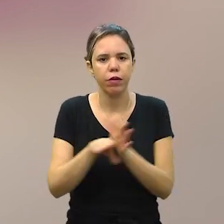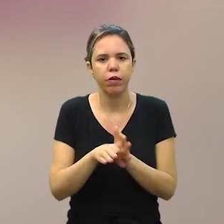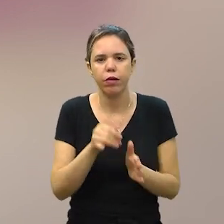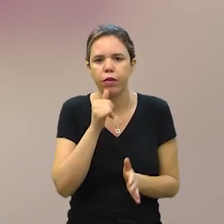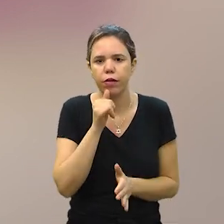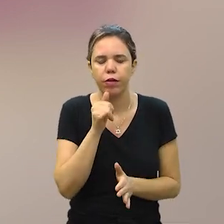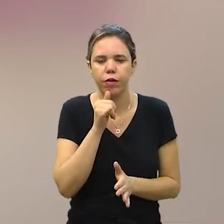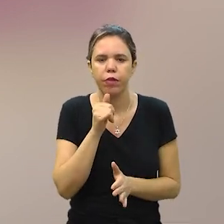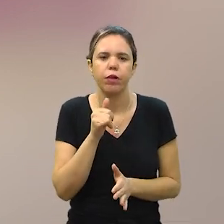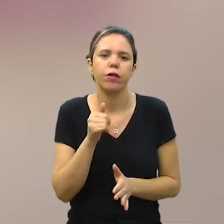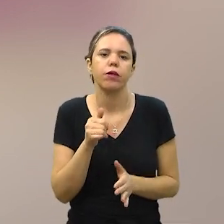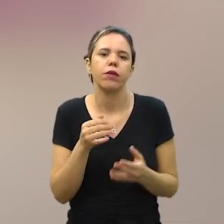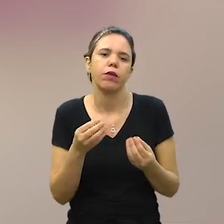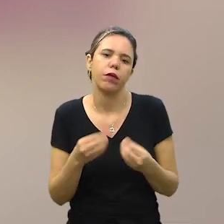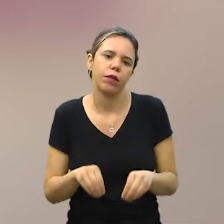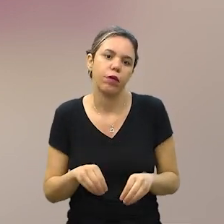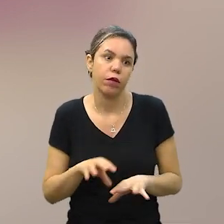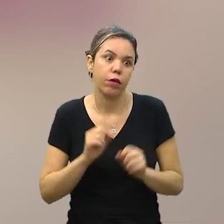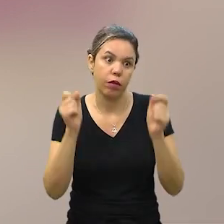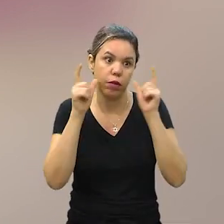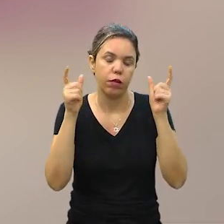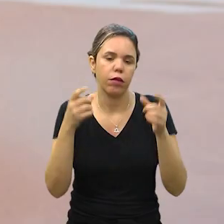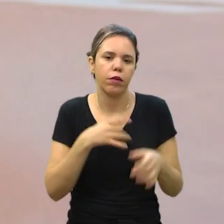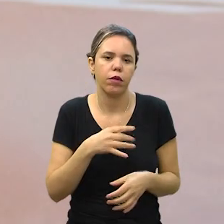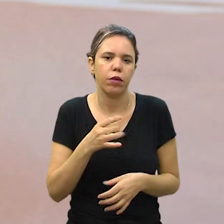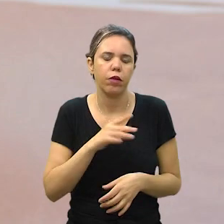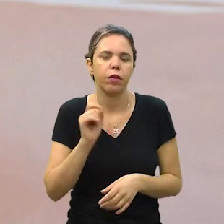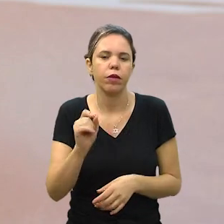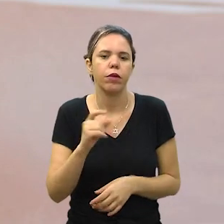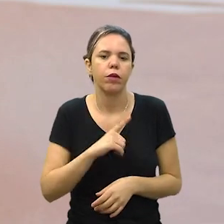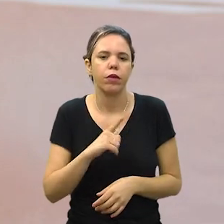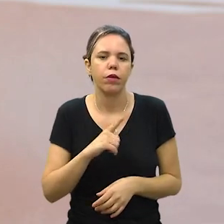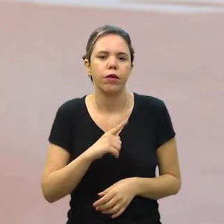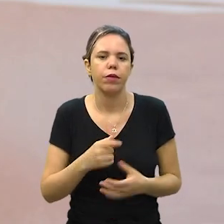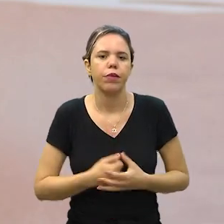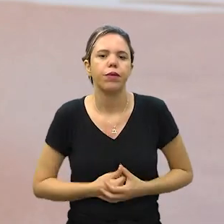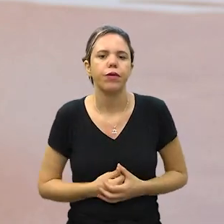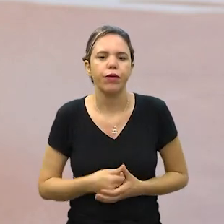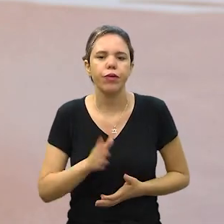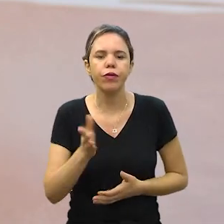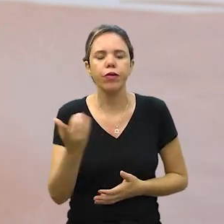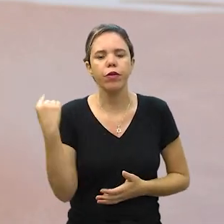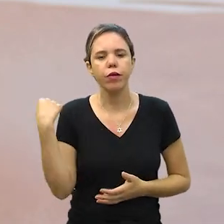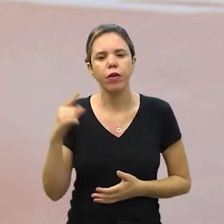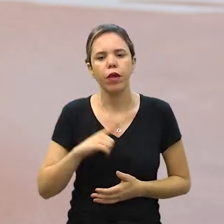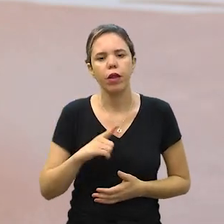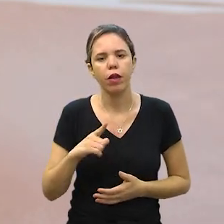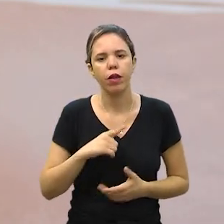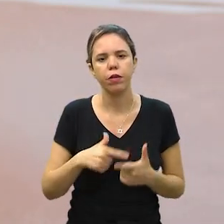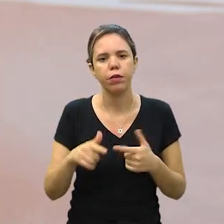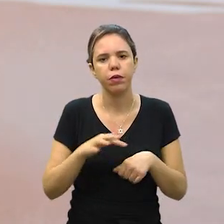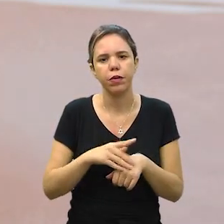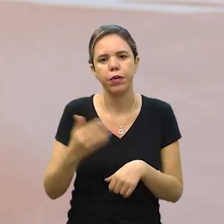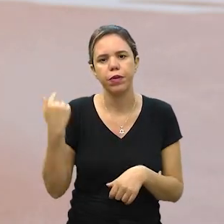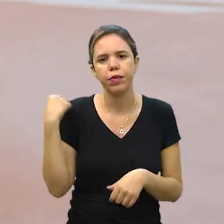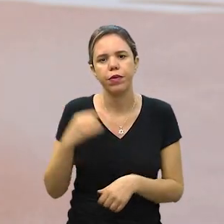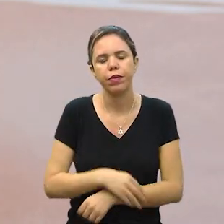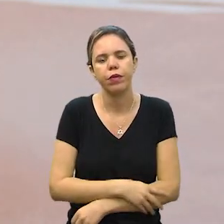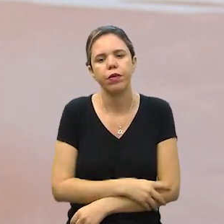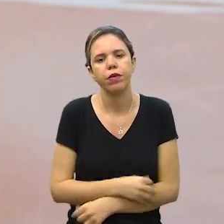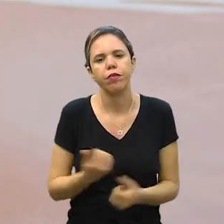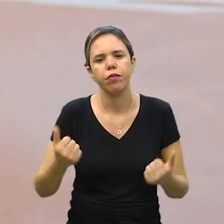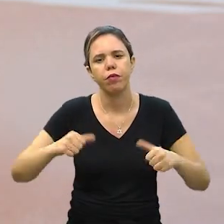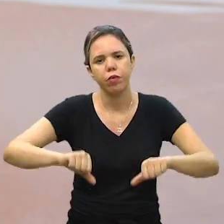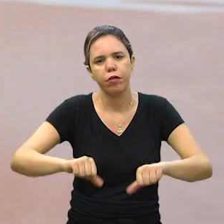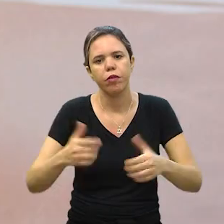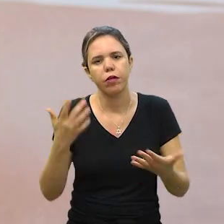vir atacar uma síndrome do pânico. E para quem tem ou já tinha alguma síndrome,